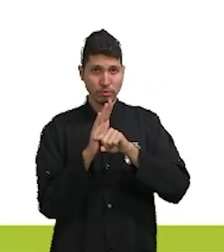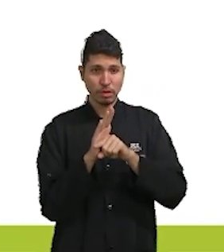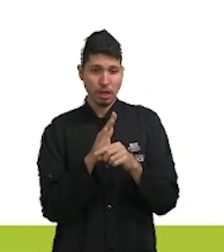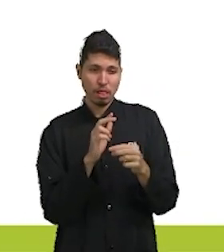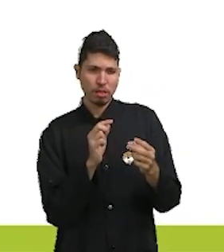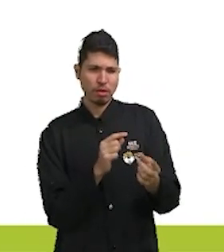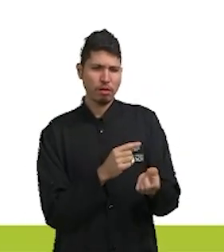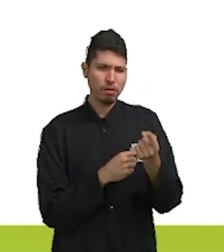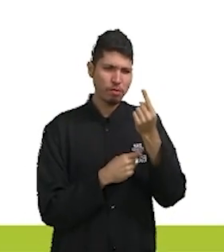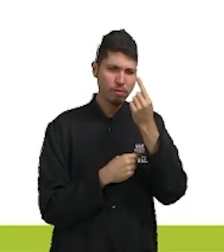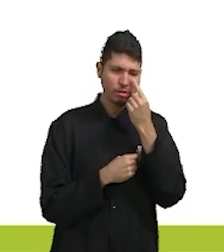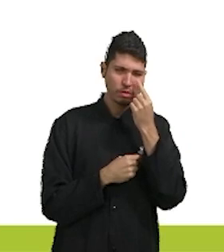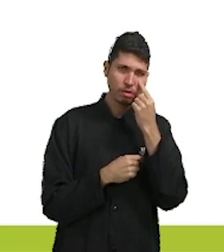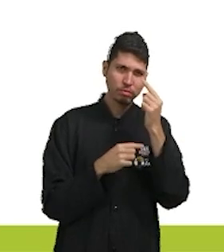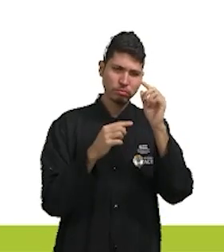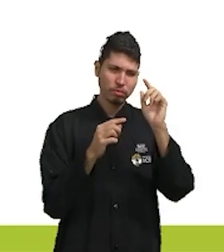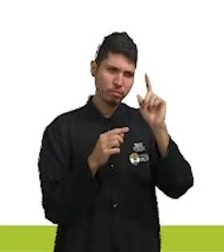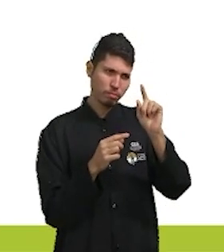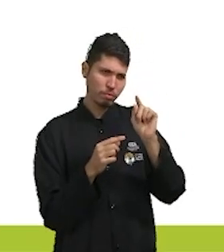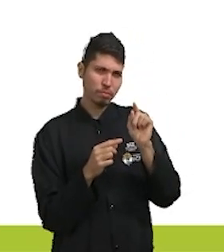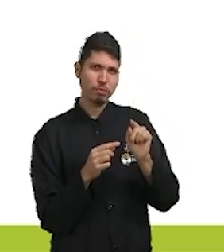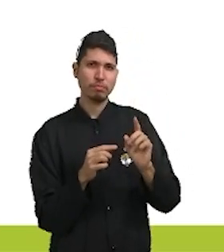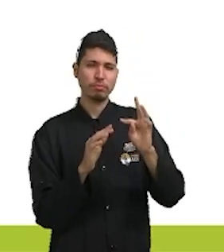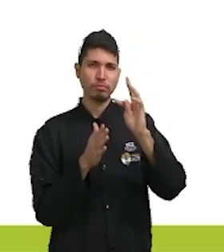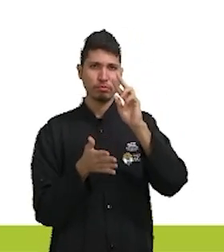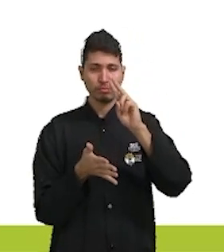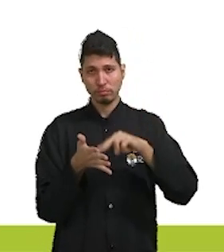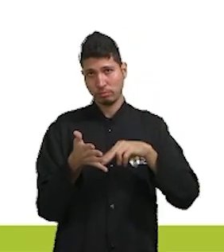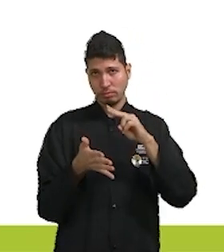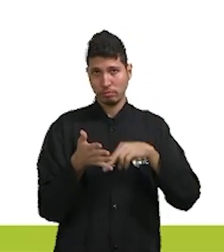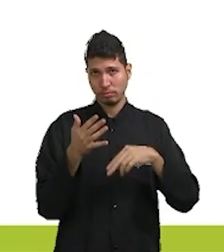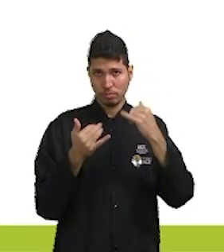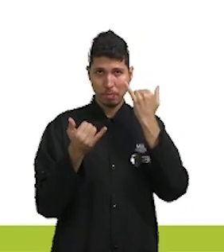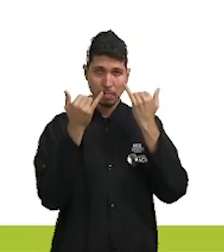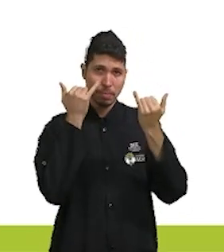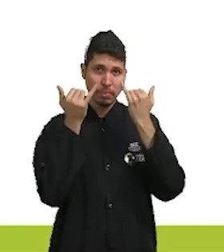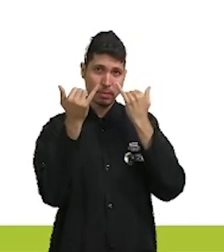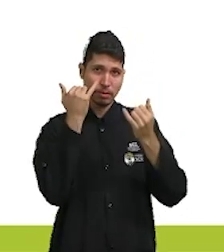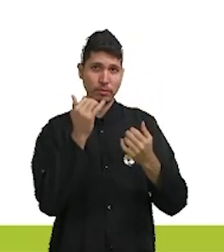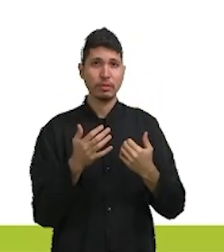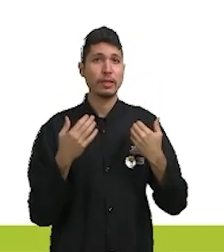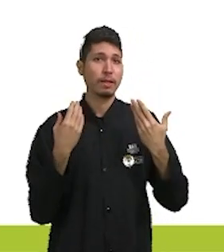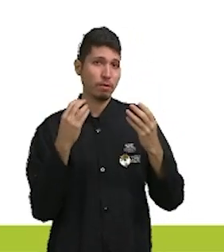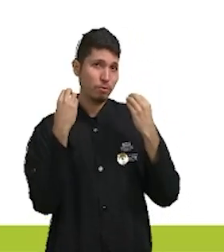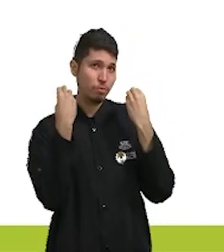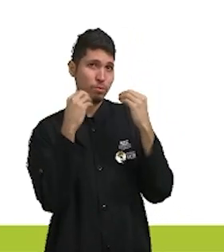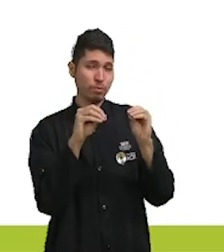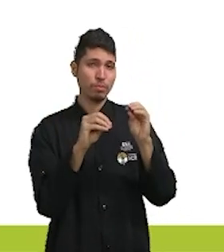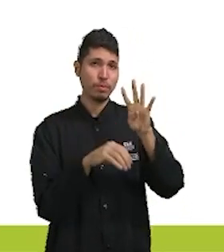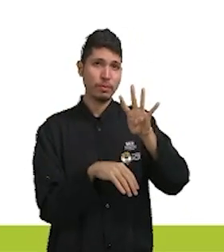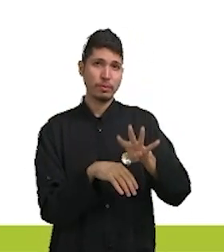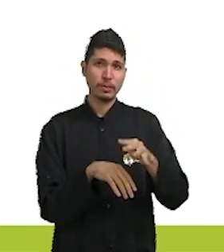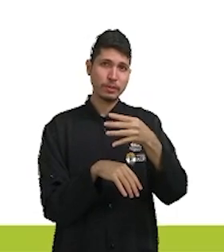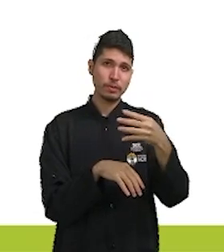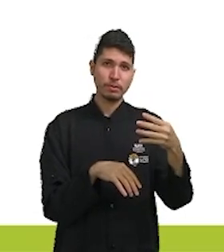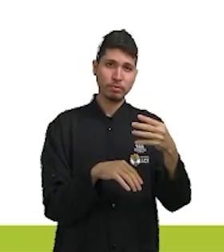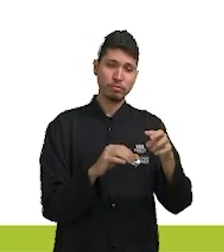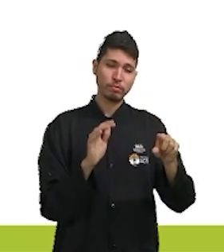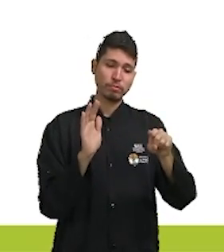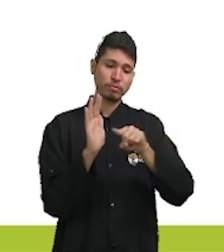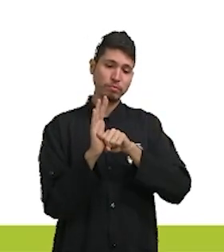a tabelinha e ele já deixou bem claro que essa tabelinha é de acordo com o padrão de